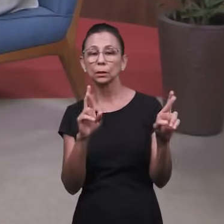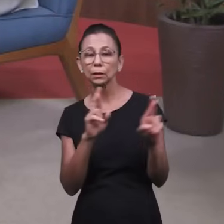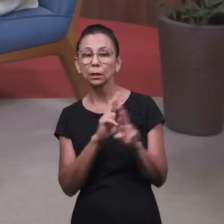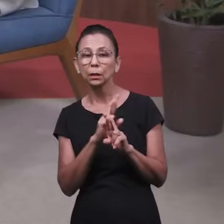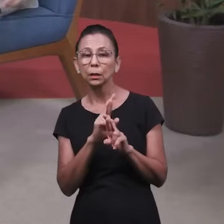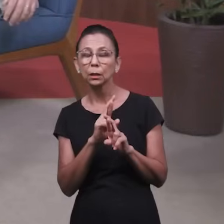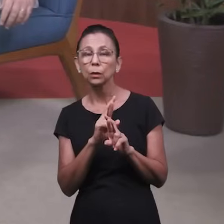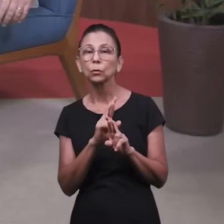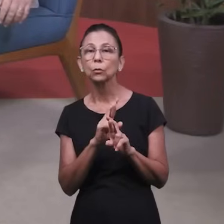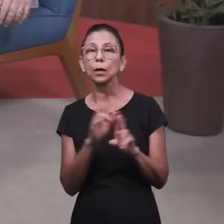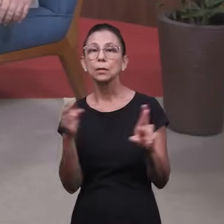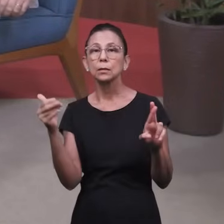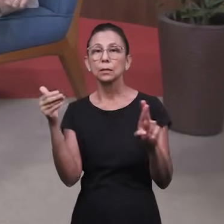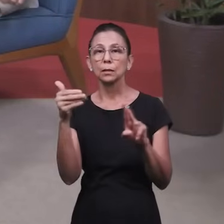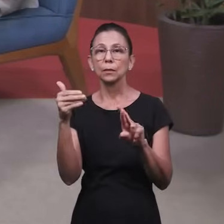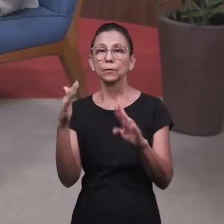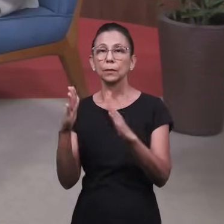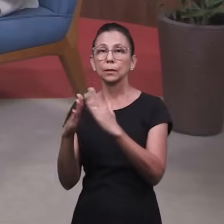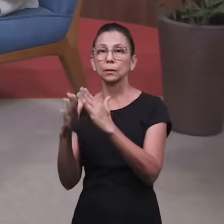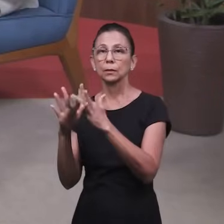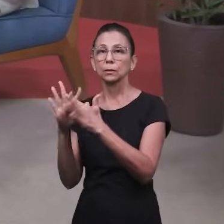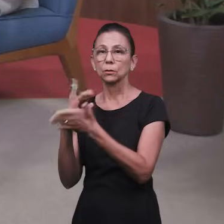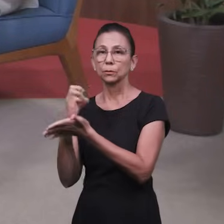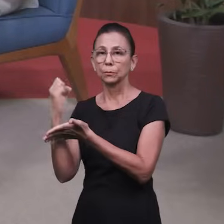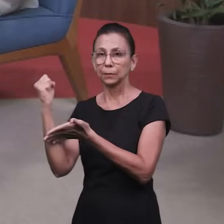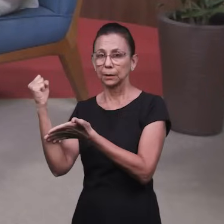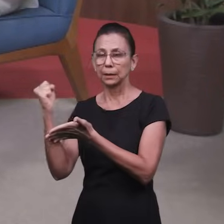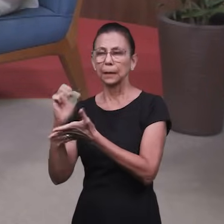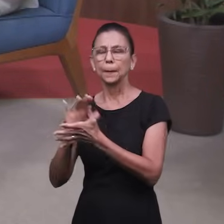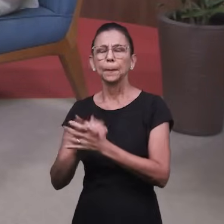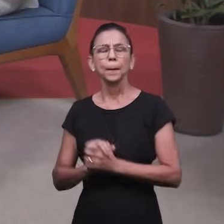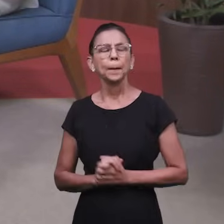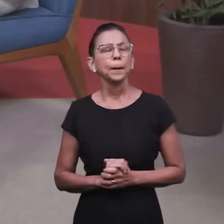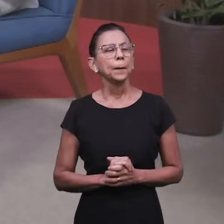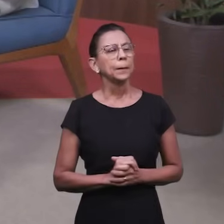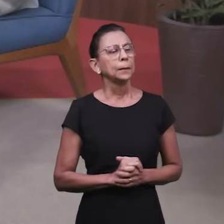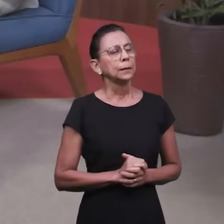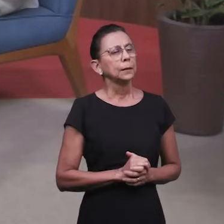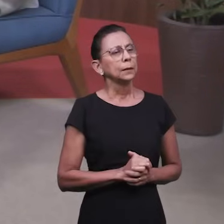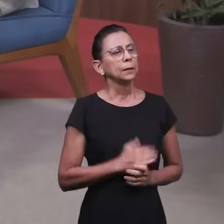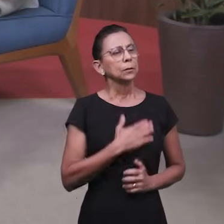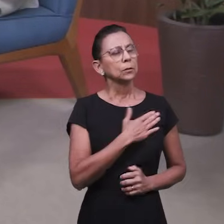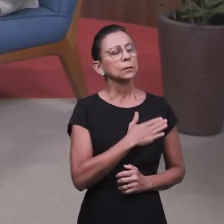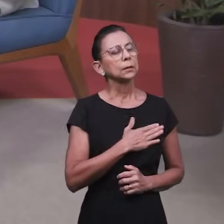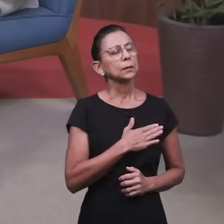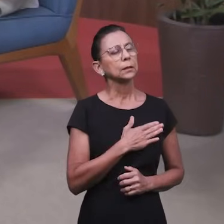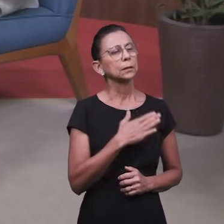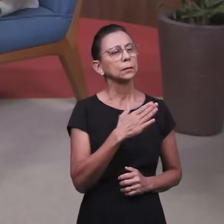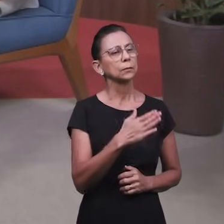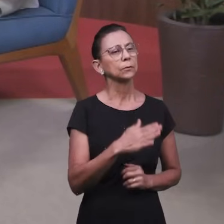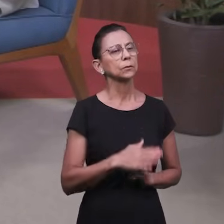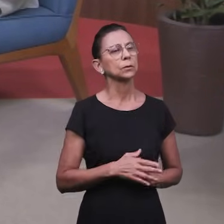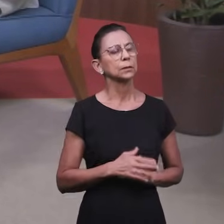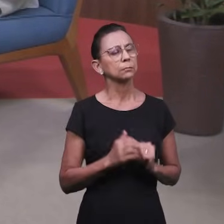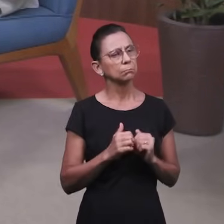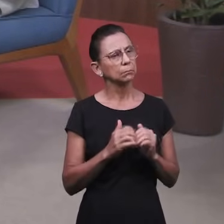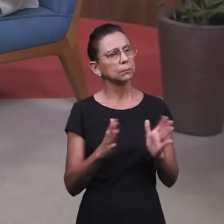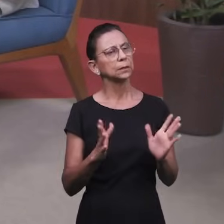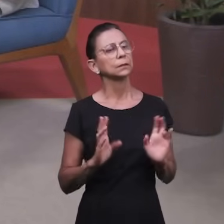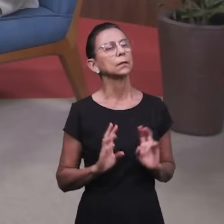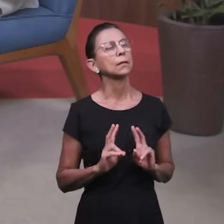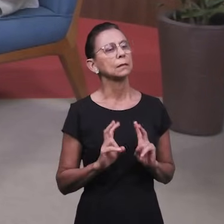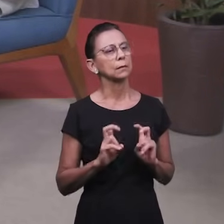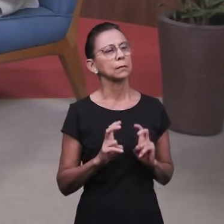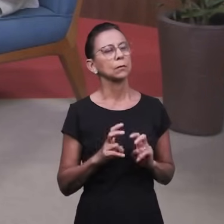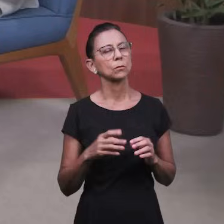apontando exatamente para o arrebatamento da igreja. Eu queria que você fizesse uma introdução sobre isso, falasse um pouquinho sobre isso, sobre as